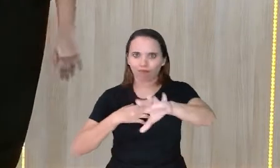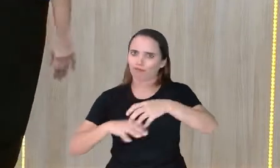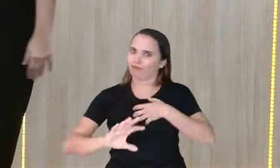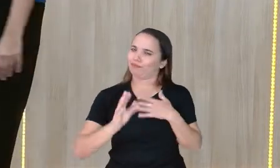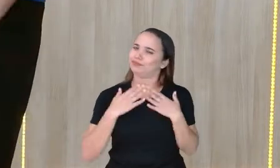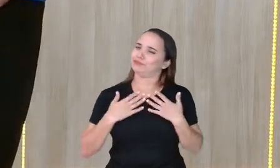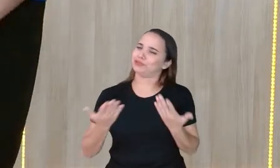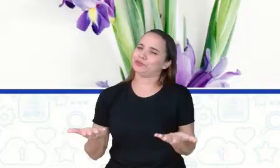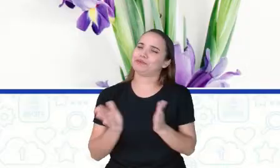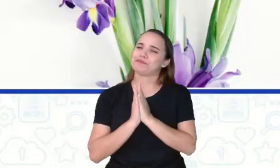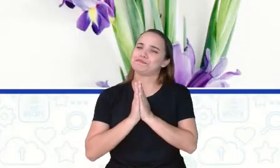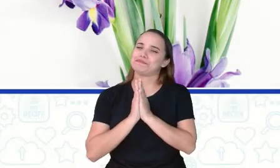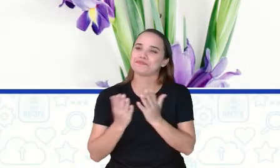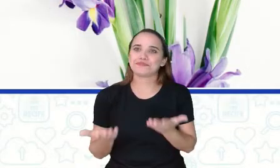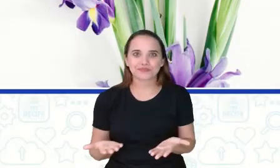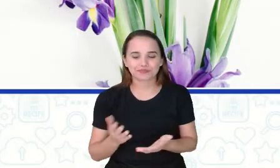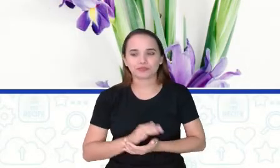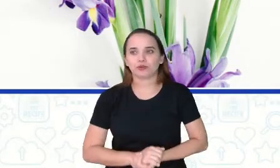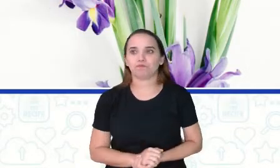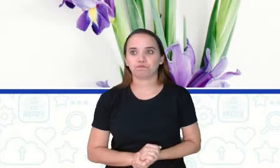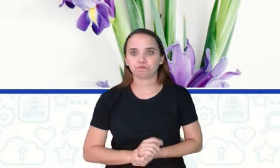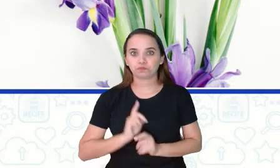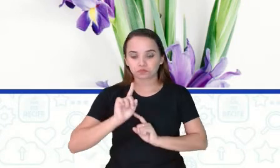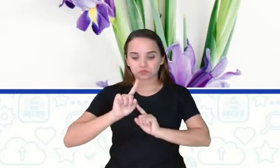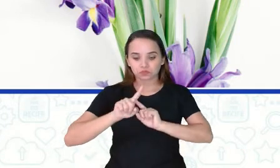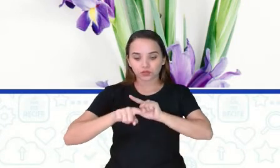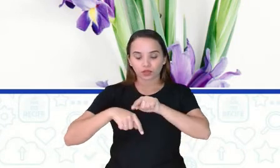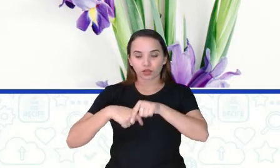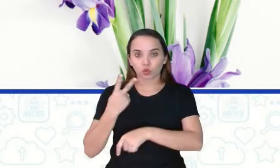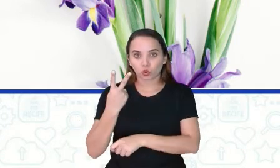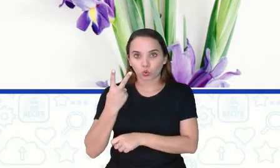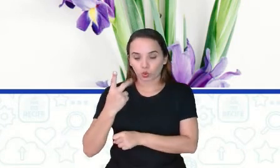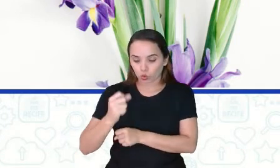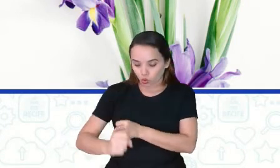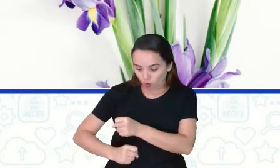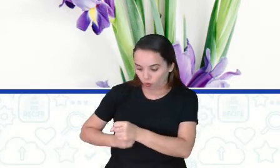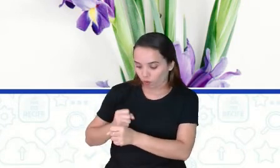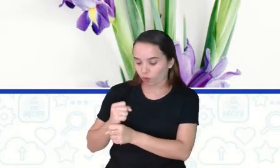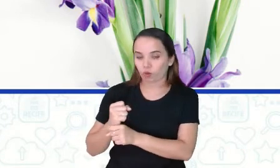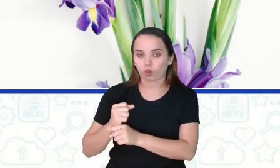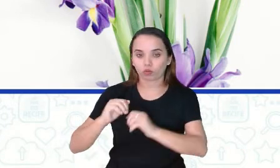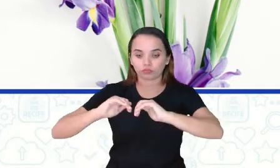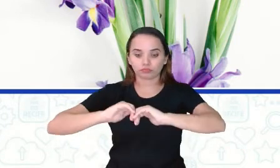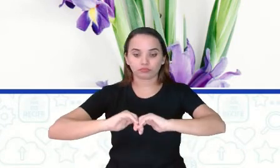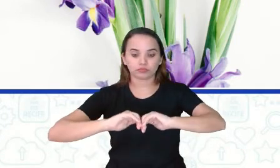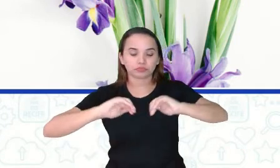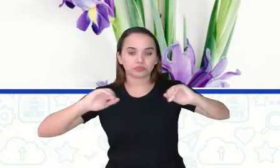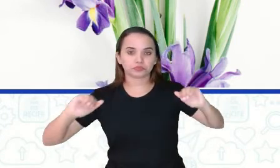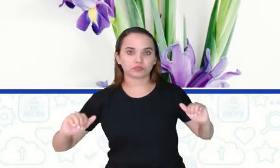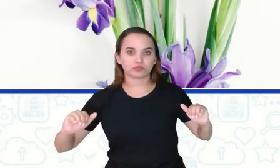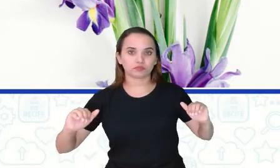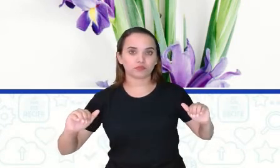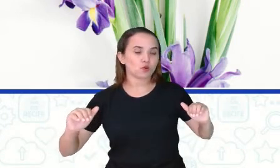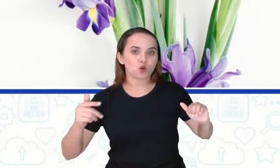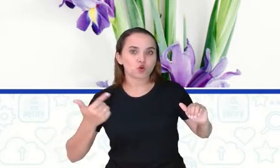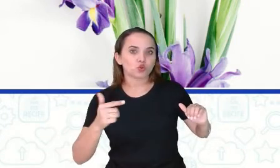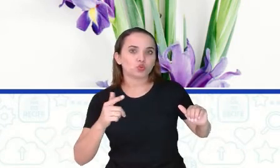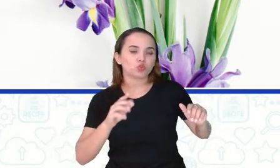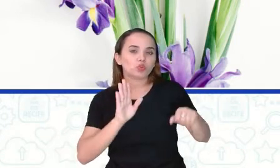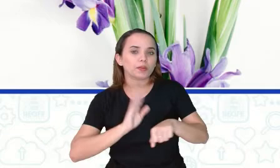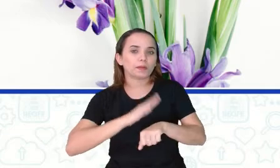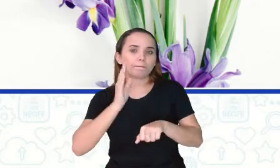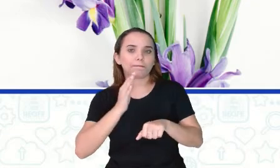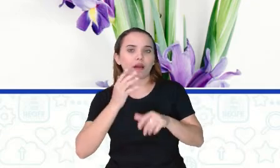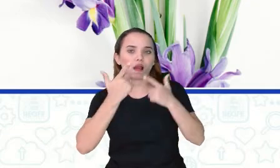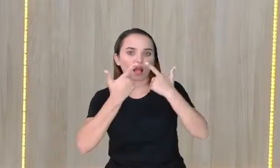Ó, depois de 2 anos, separaram-se. Não falavam a mesma língua. Vida